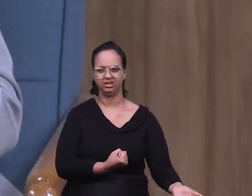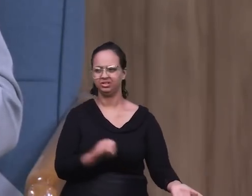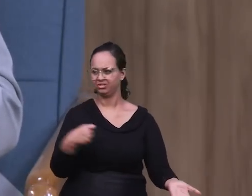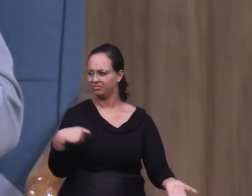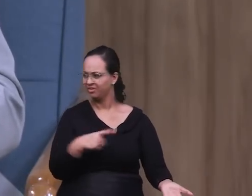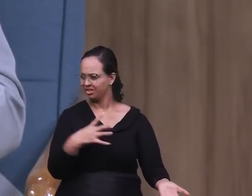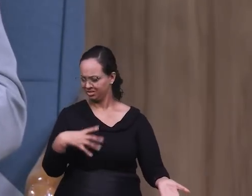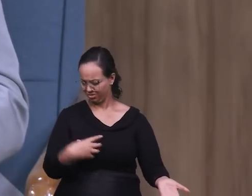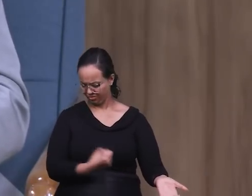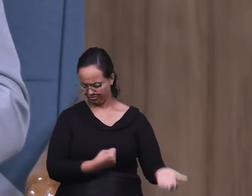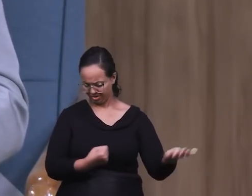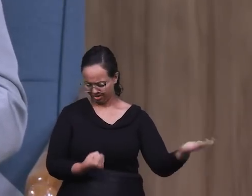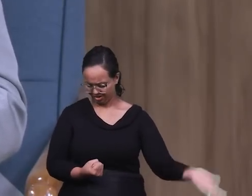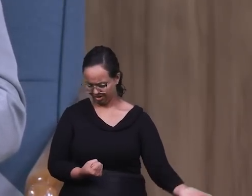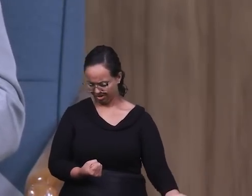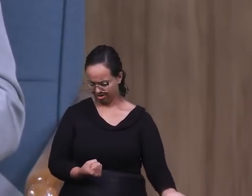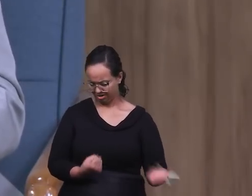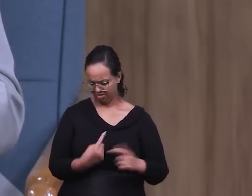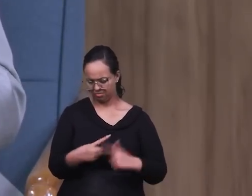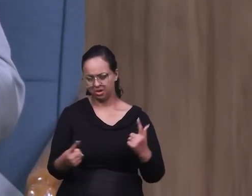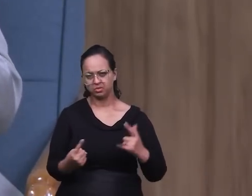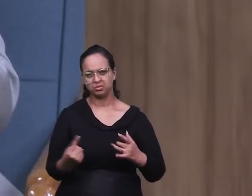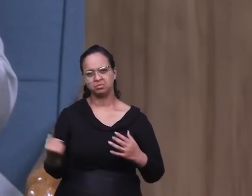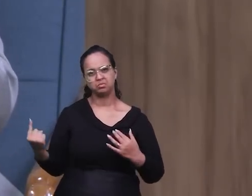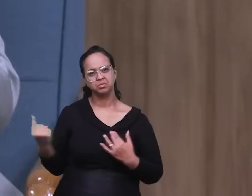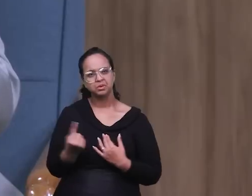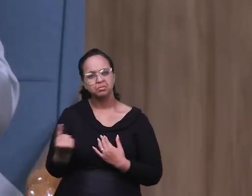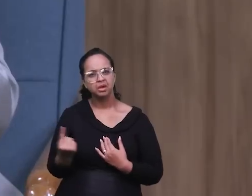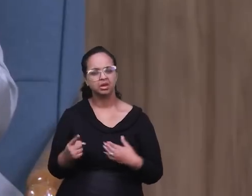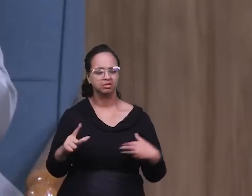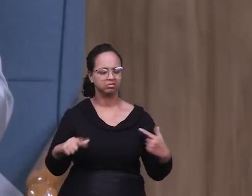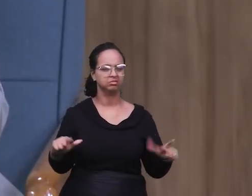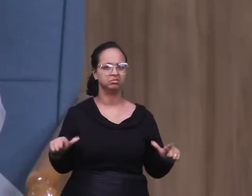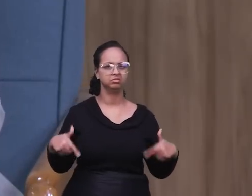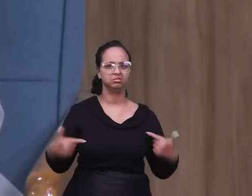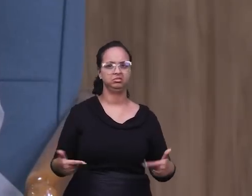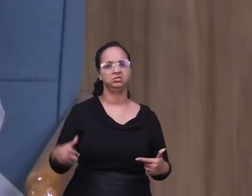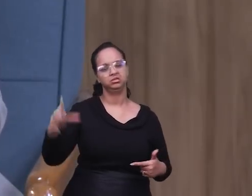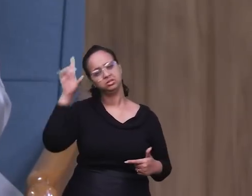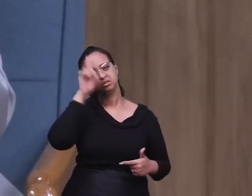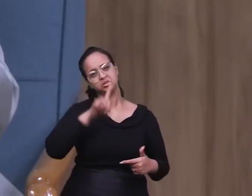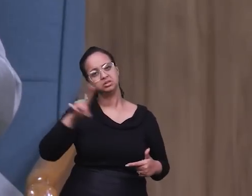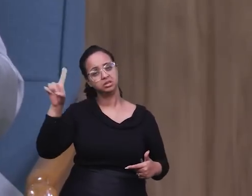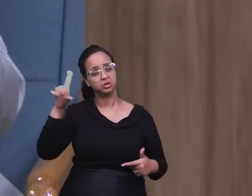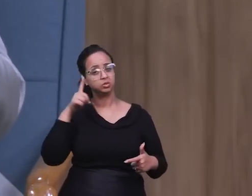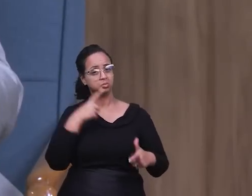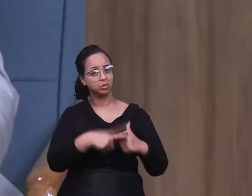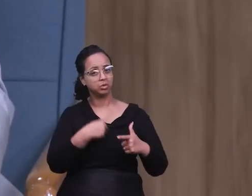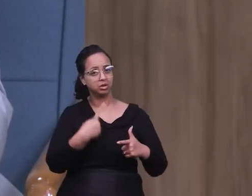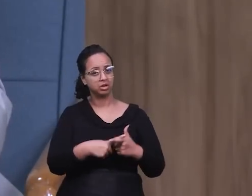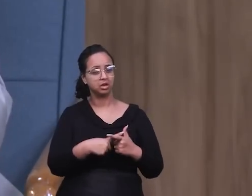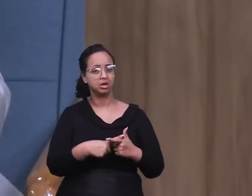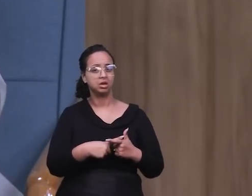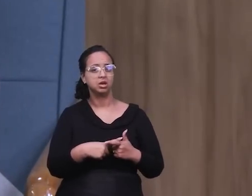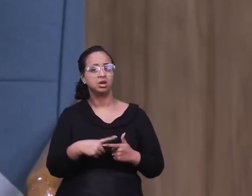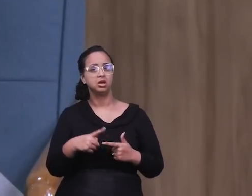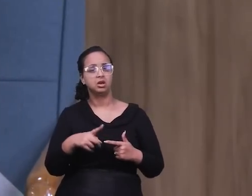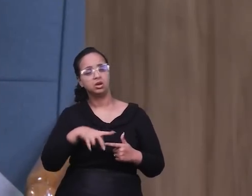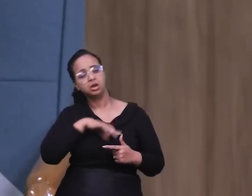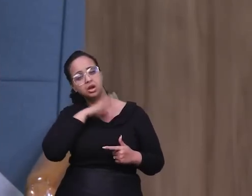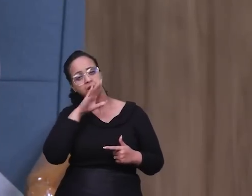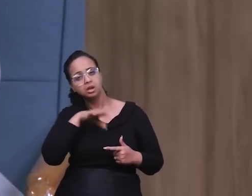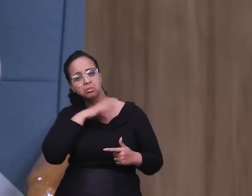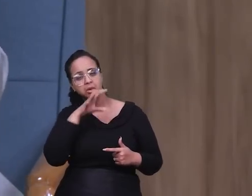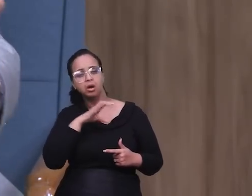esse homem, né, e ali o primeiro ato de Deus para com o homem, quando o animal é morto, e das